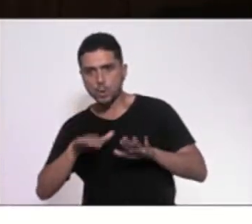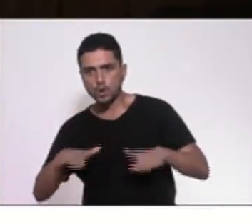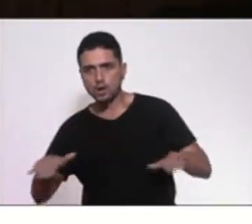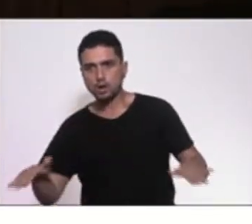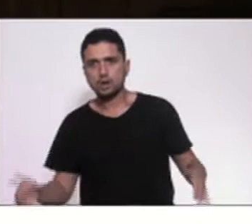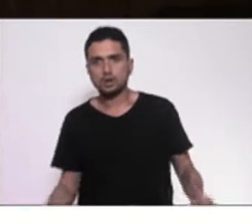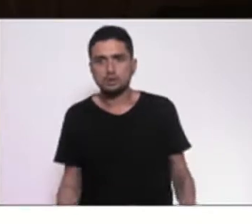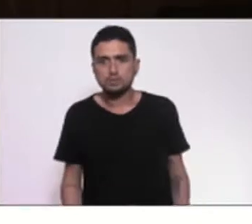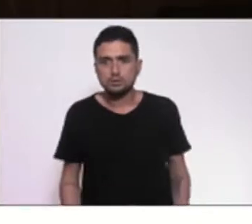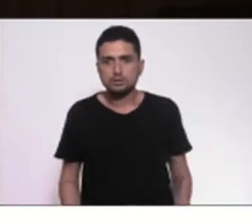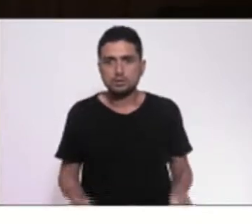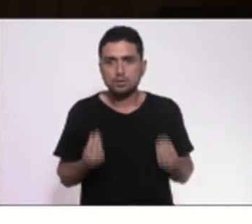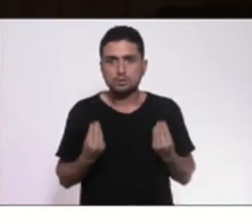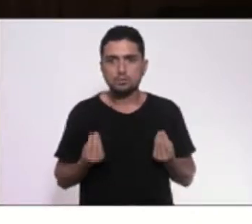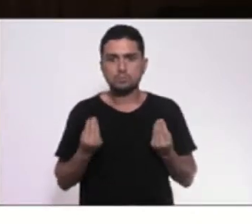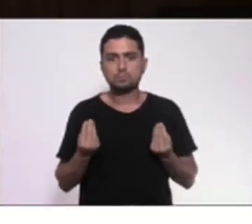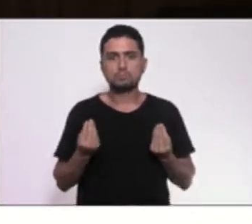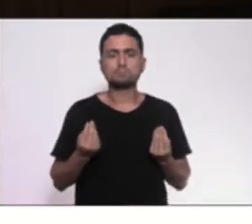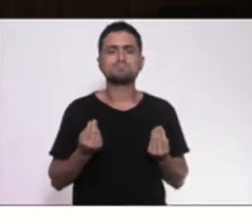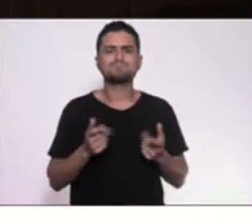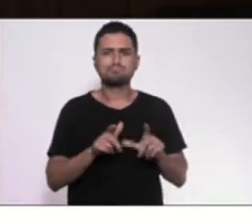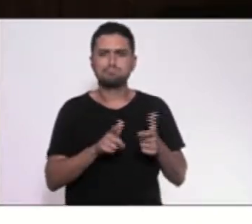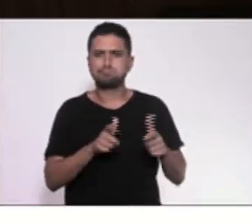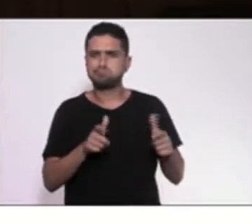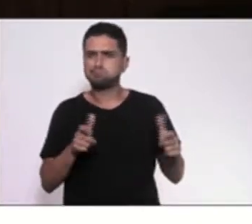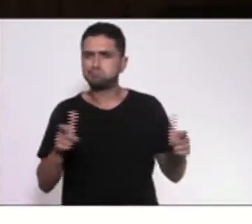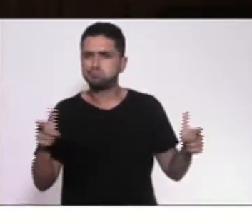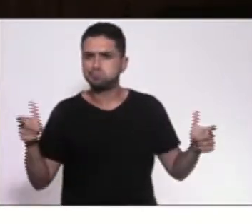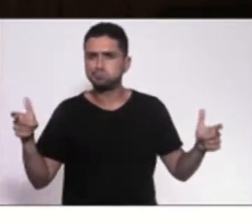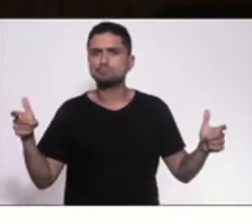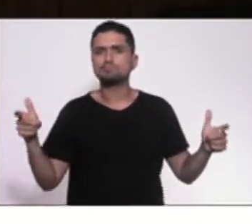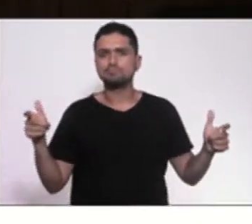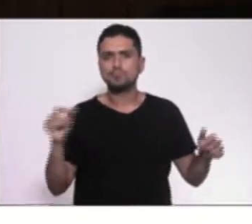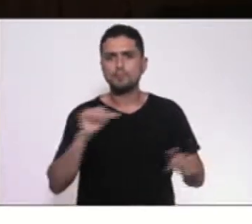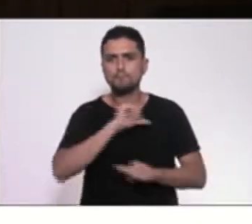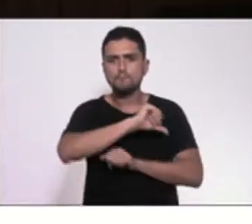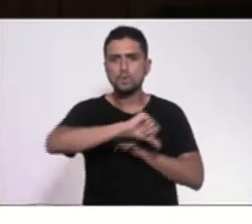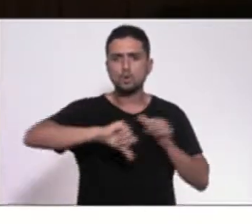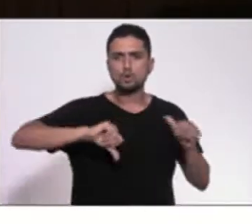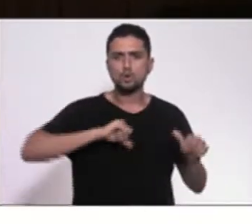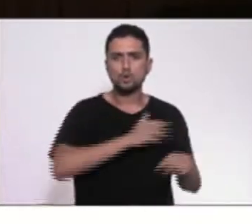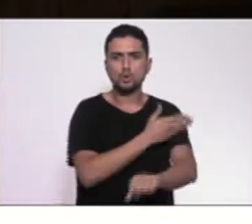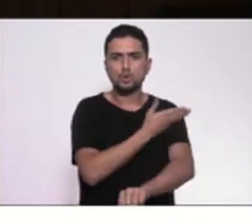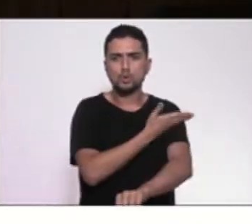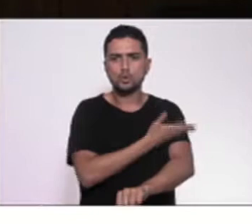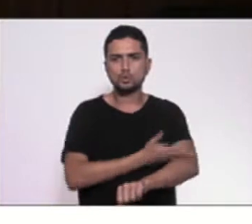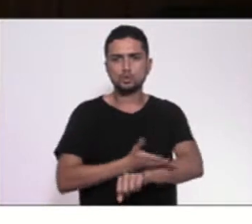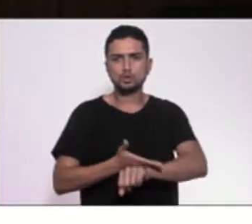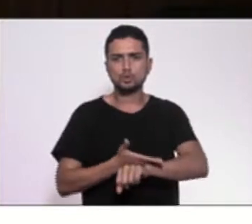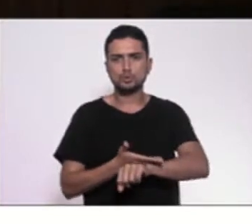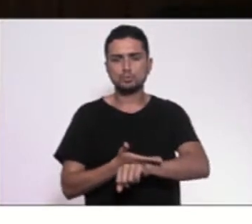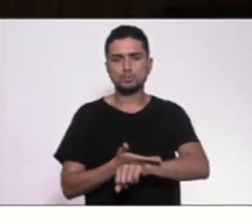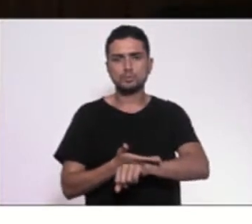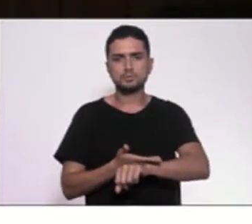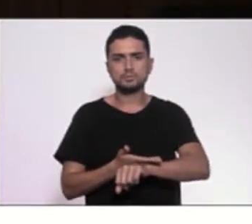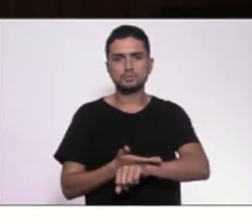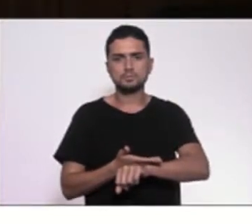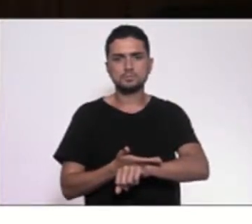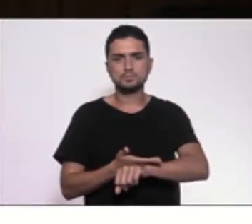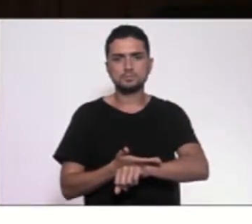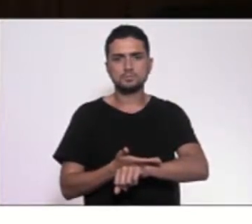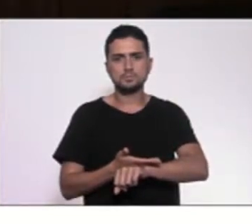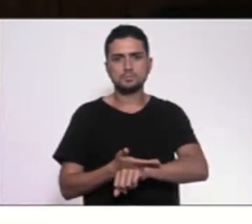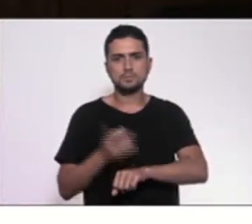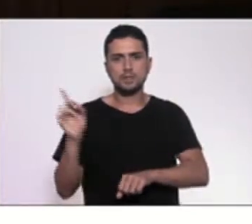Volume tão grande que mudou os hábitos e costumes